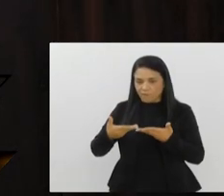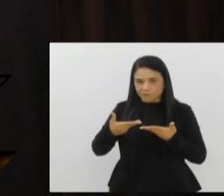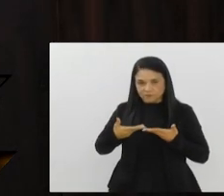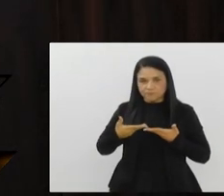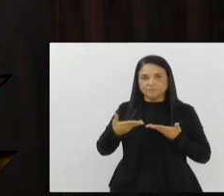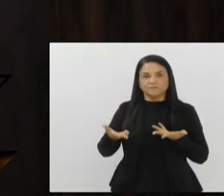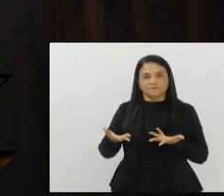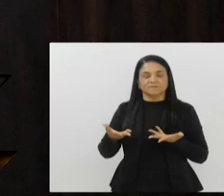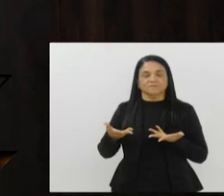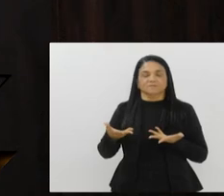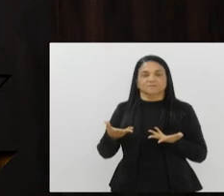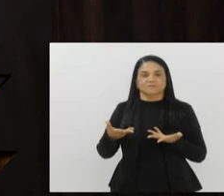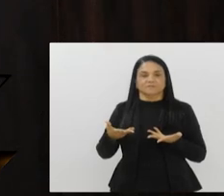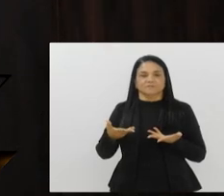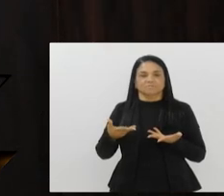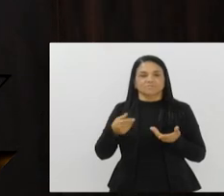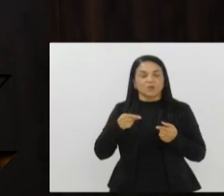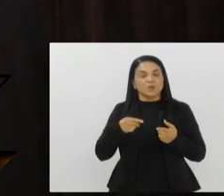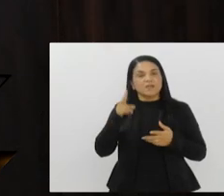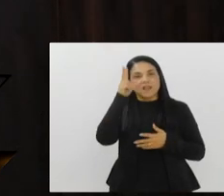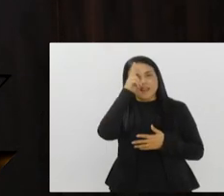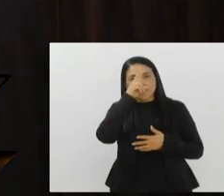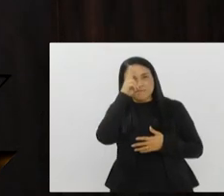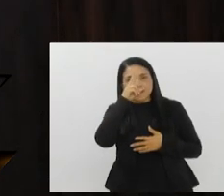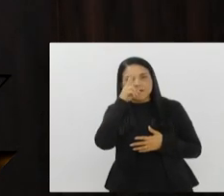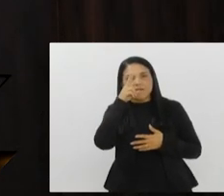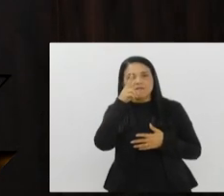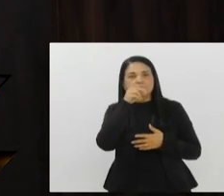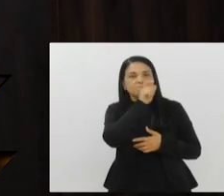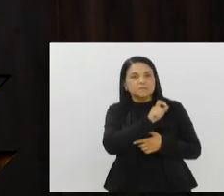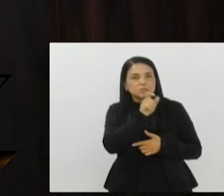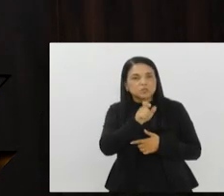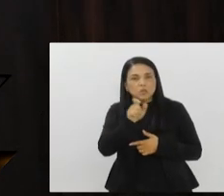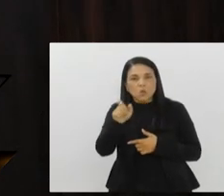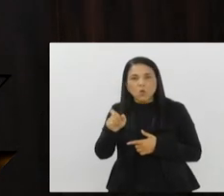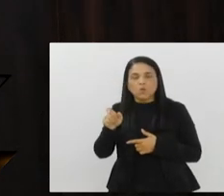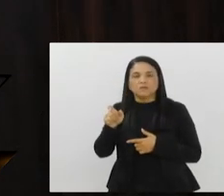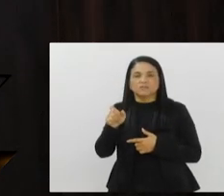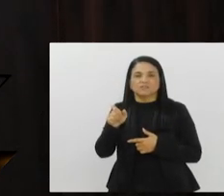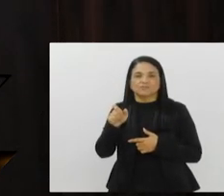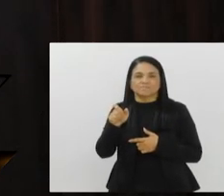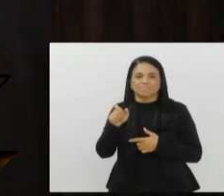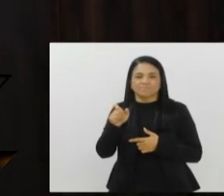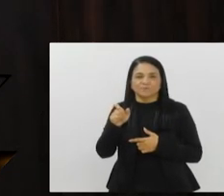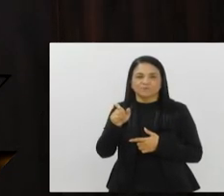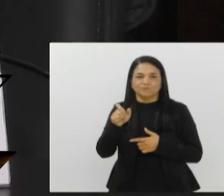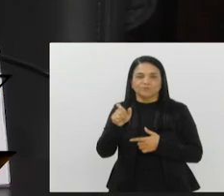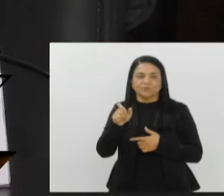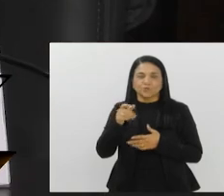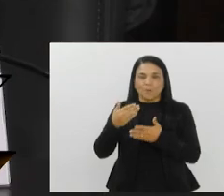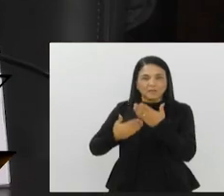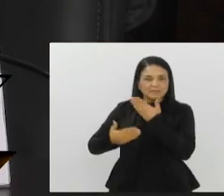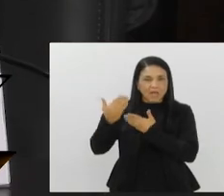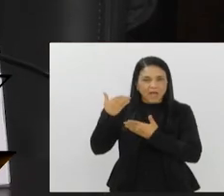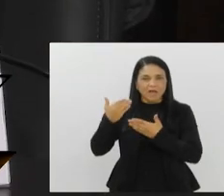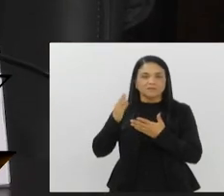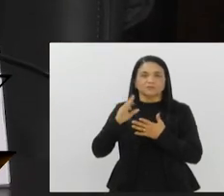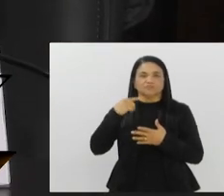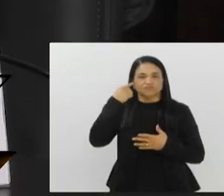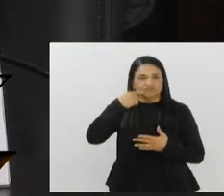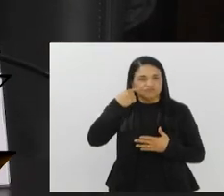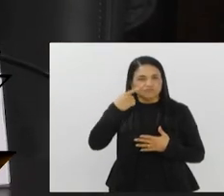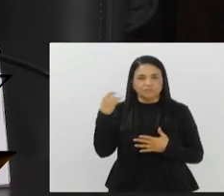porque eu eu quis trazer a lembrança dessas pessoas que foram retratadas nesse Portal nessa